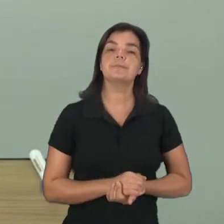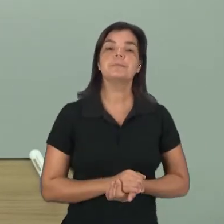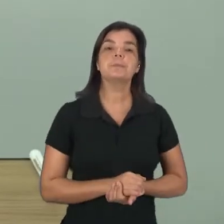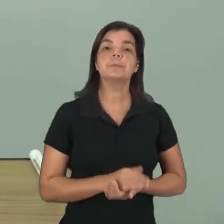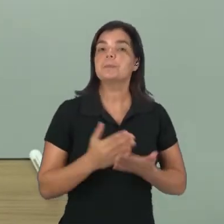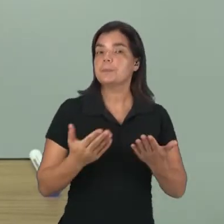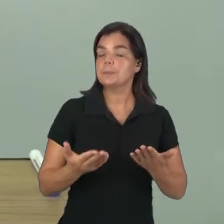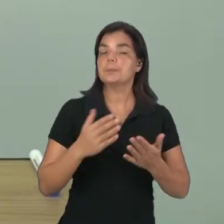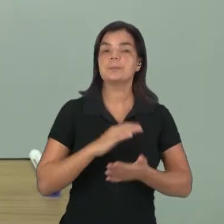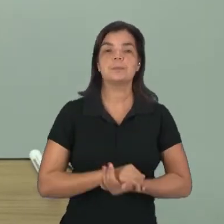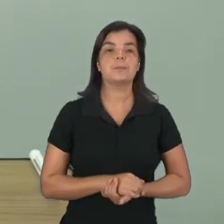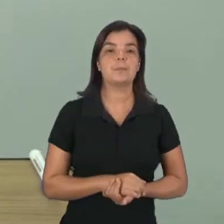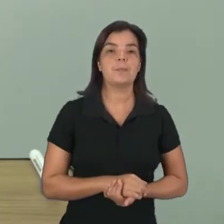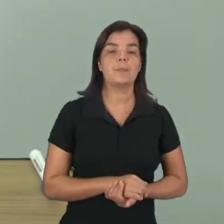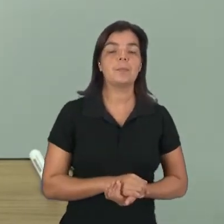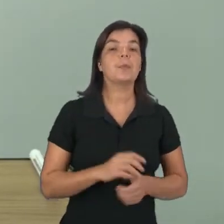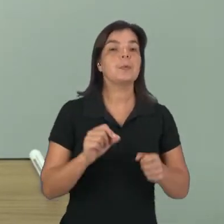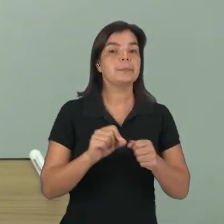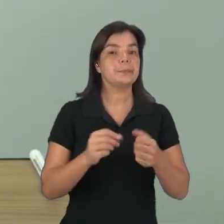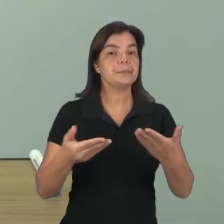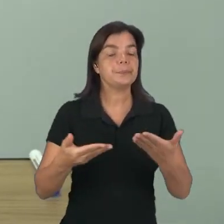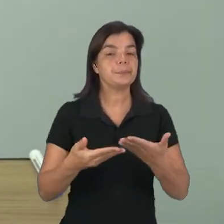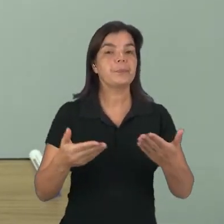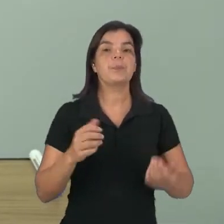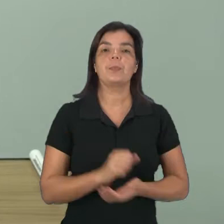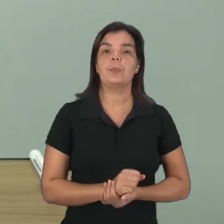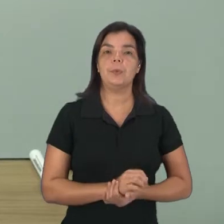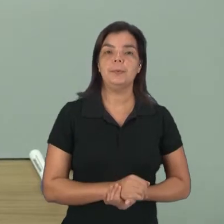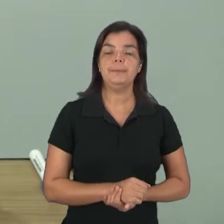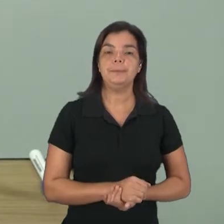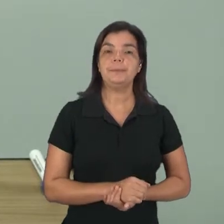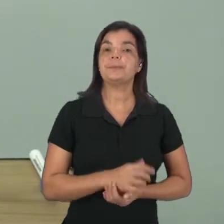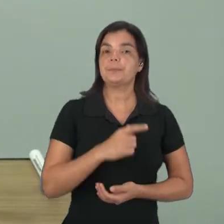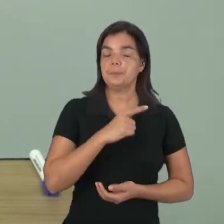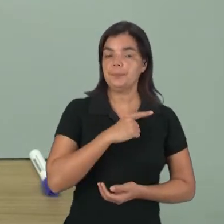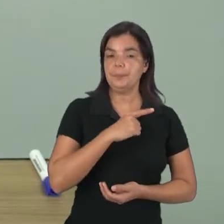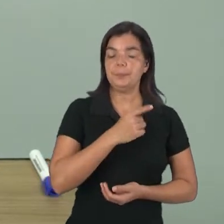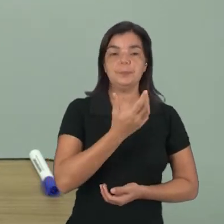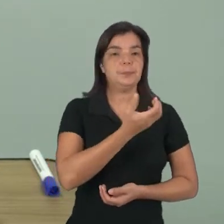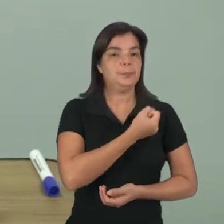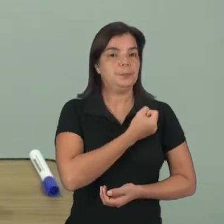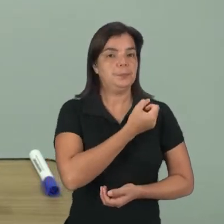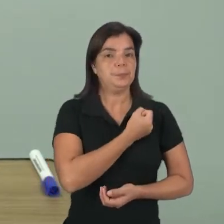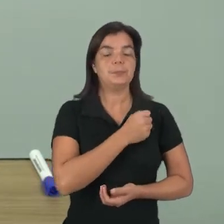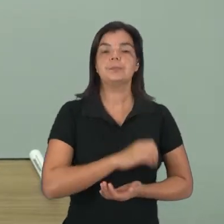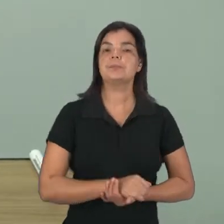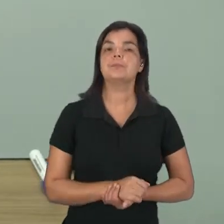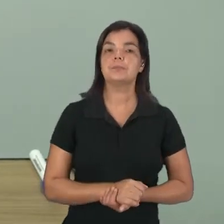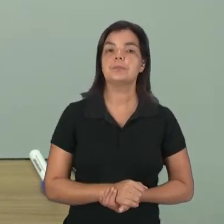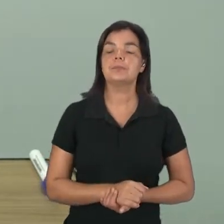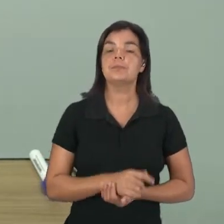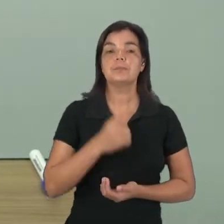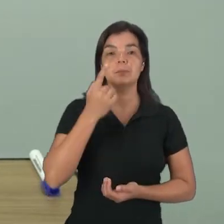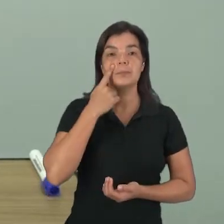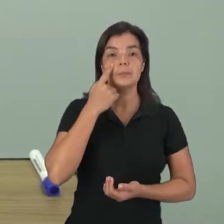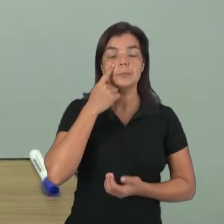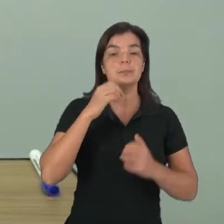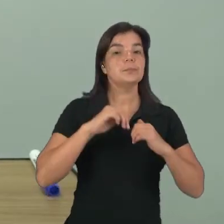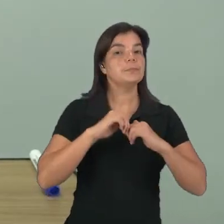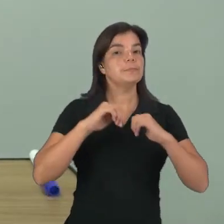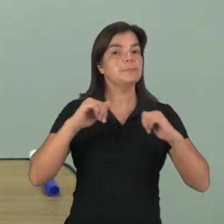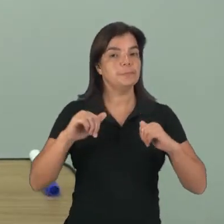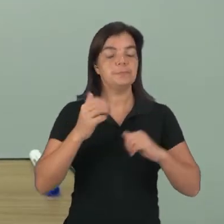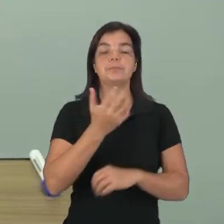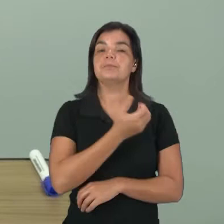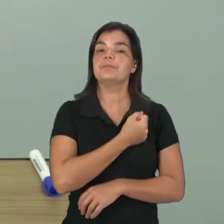certo? Então agora é isso que nós vamos fazer juntos. Nós temos aqui um número, certo? E nós vamos